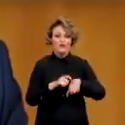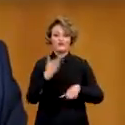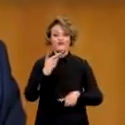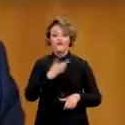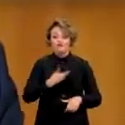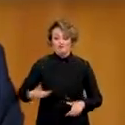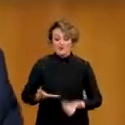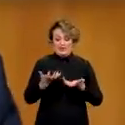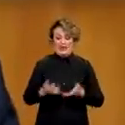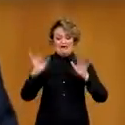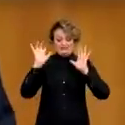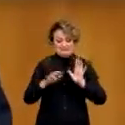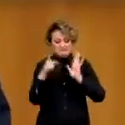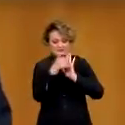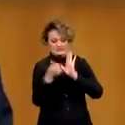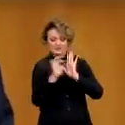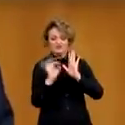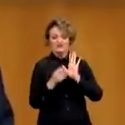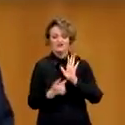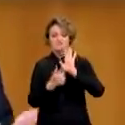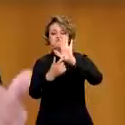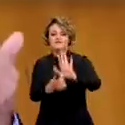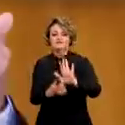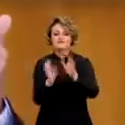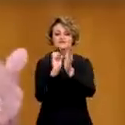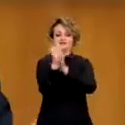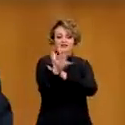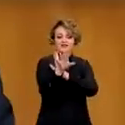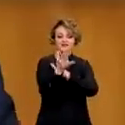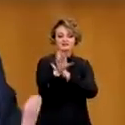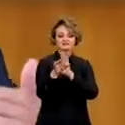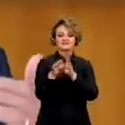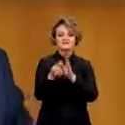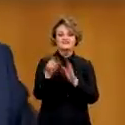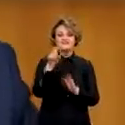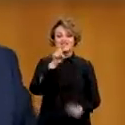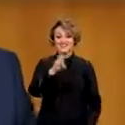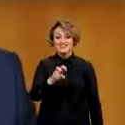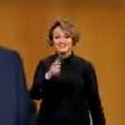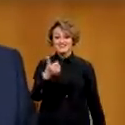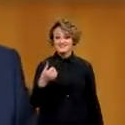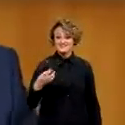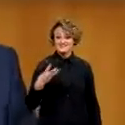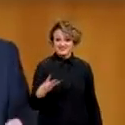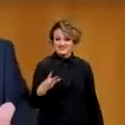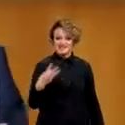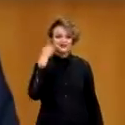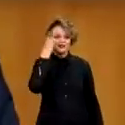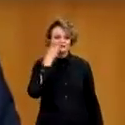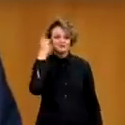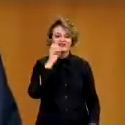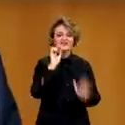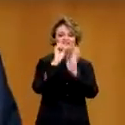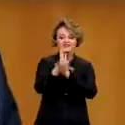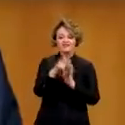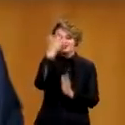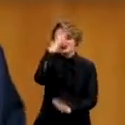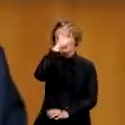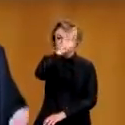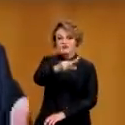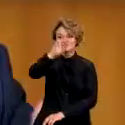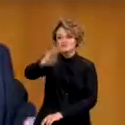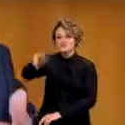quer. Claro. Olha, nós temos 513 deputados, são 513 cabeças, mulheres e homens, sabe, que pensam